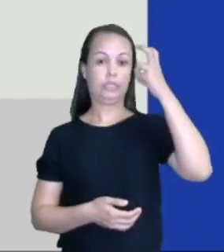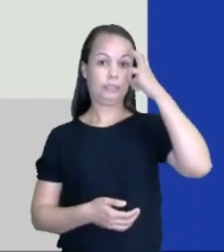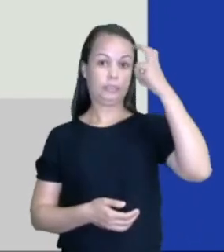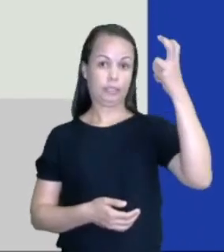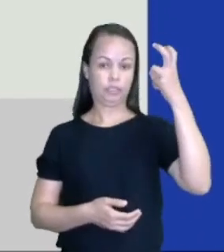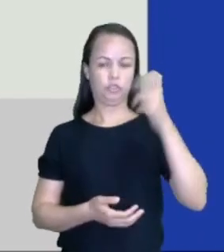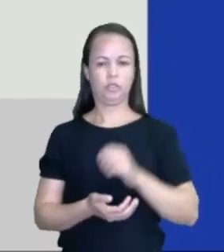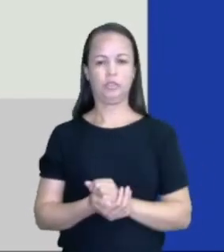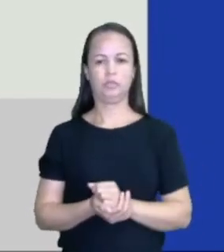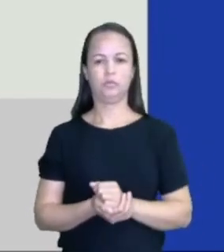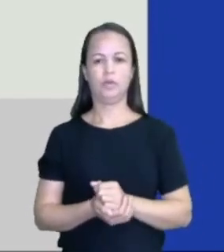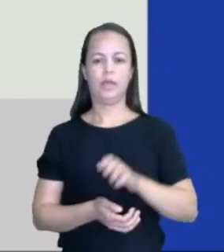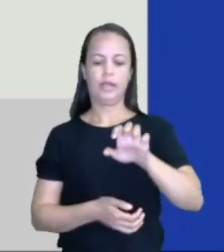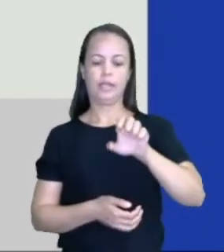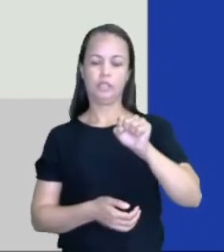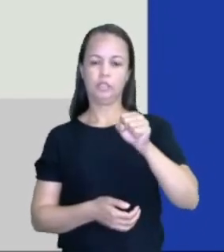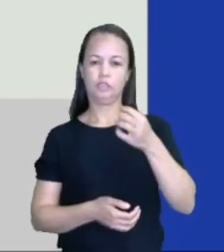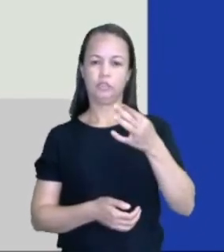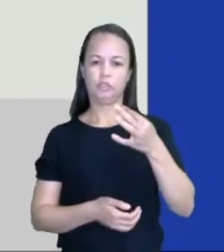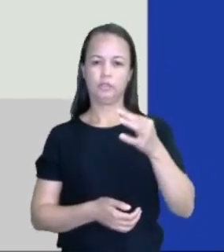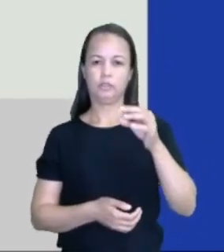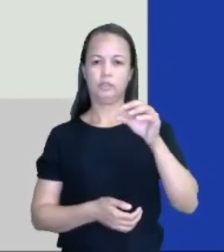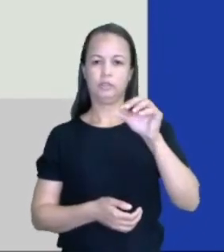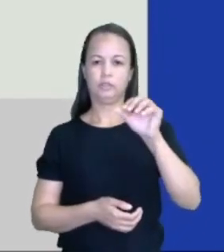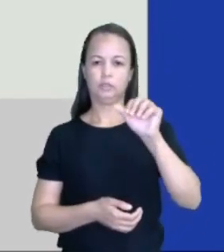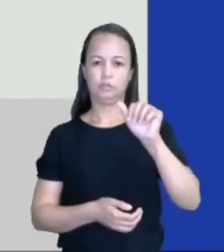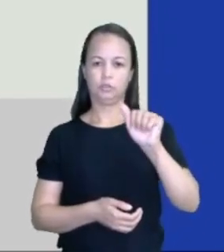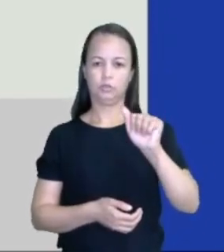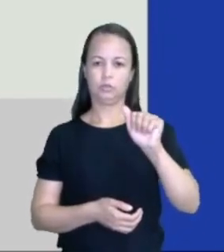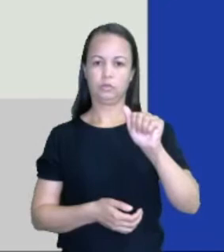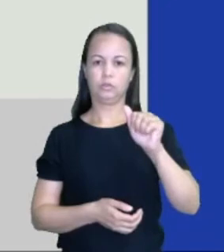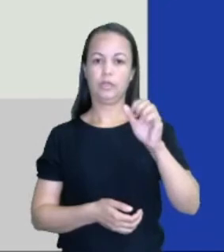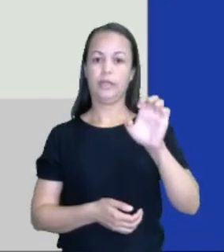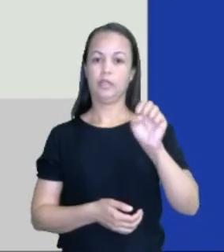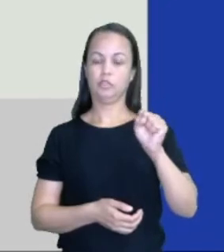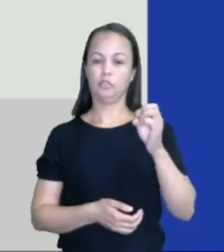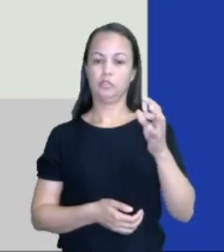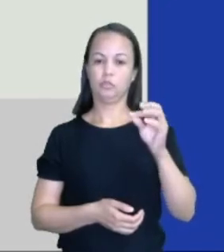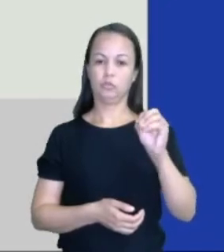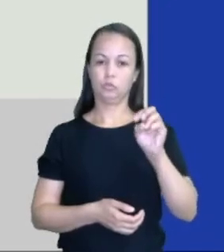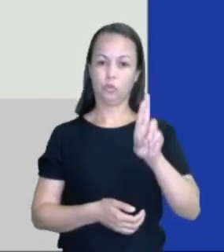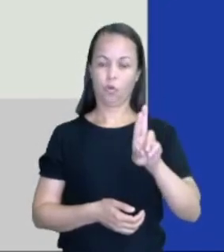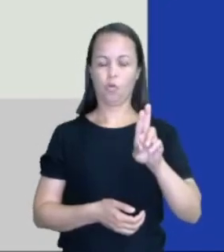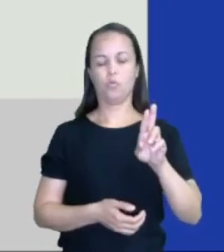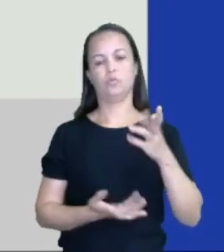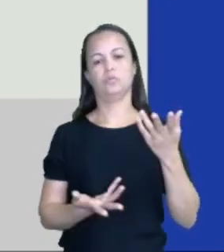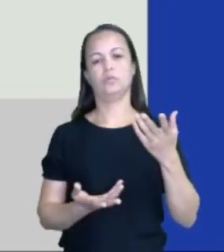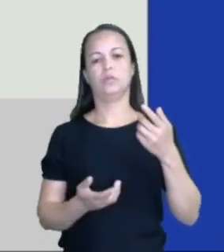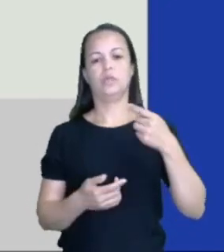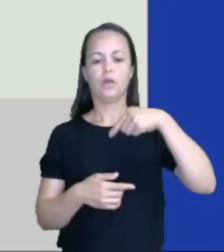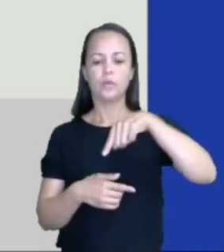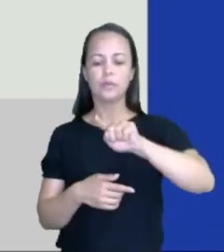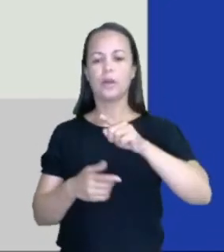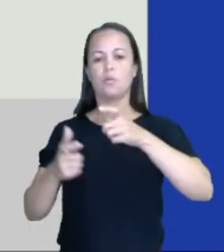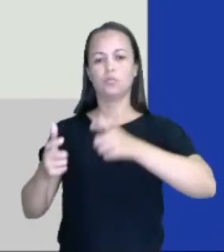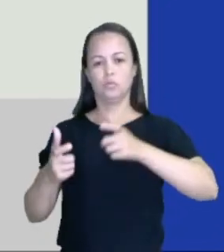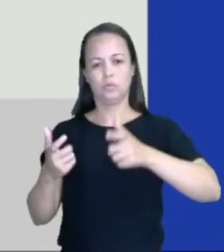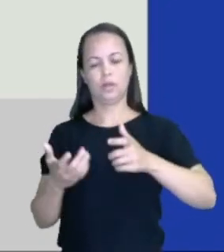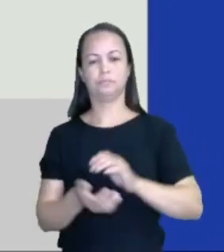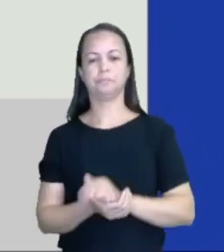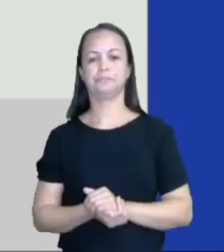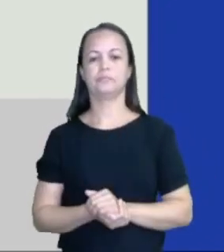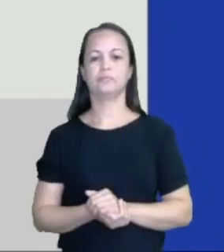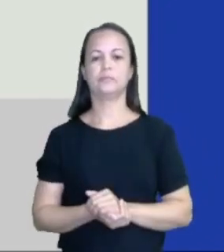Agora, se eu digo estou lista, eu estou dizendo que eu estou pronta para ir a algum lugar ou fazer alguma coisa.